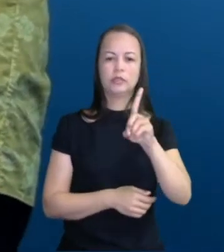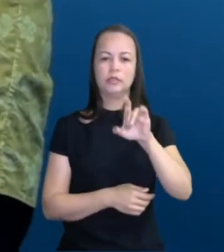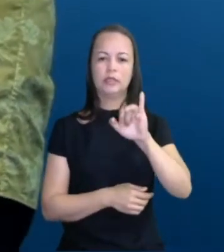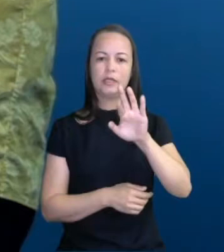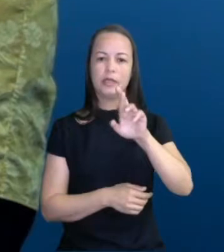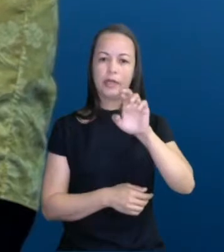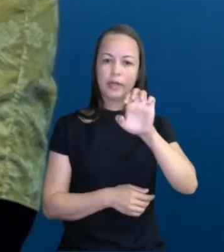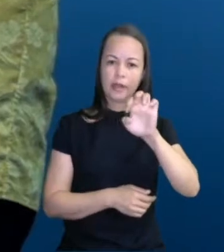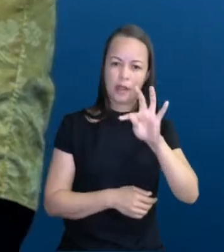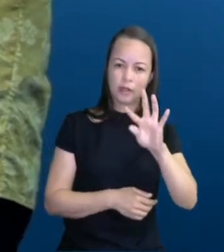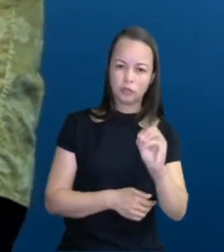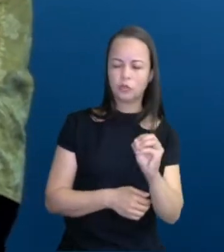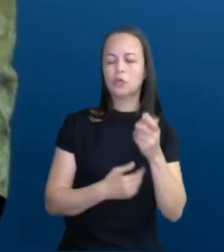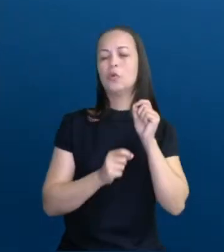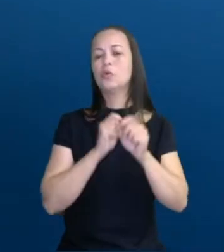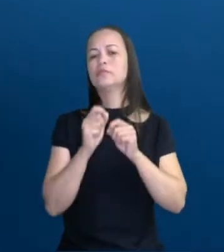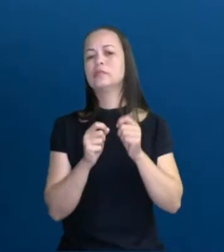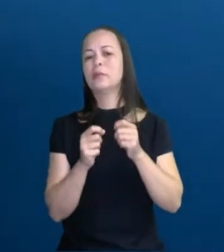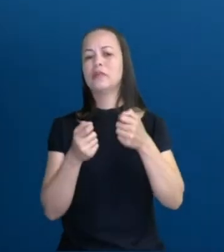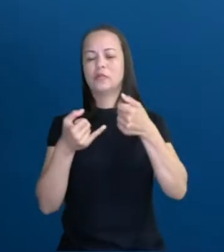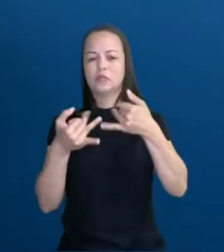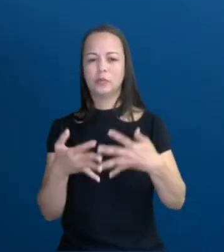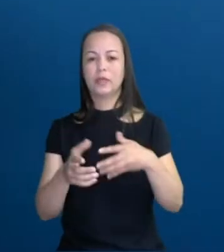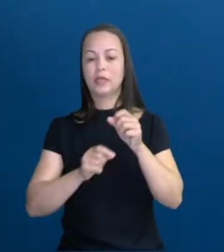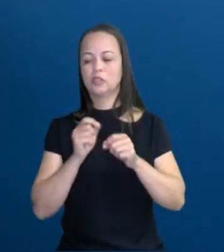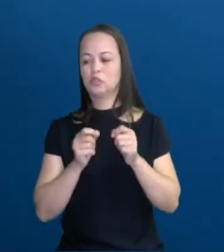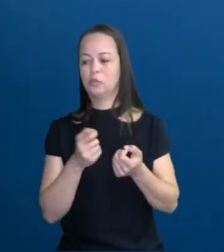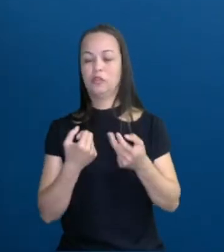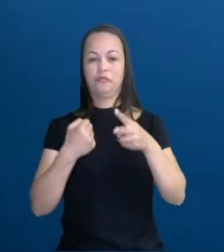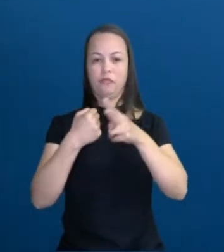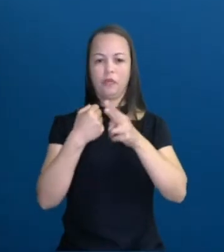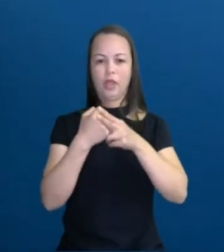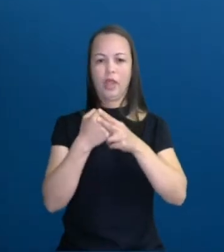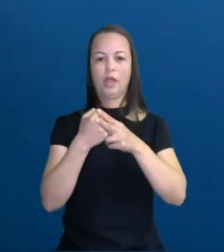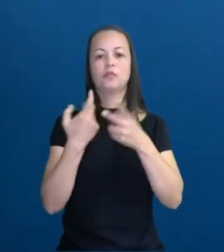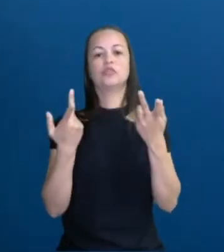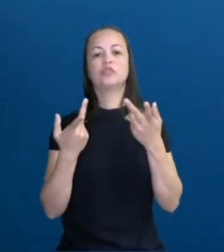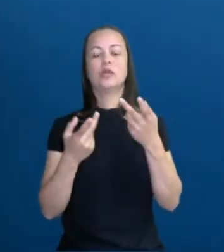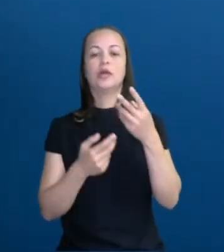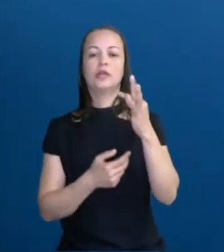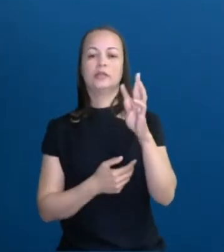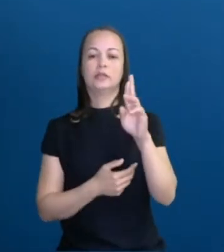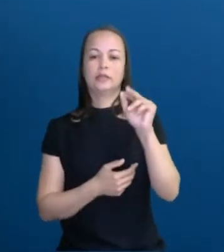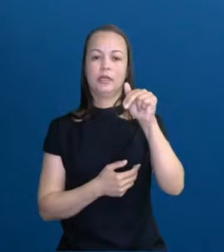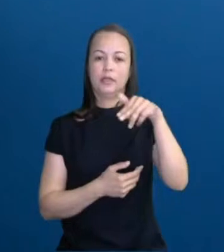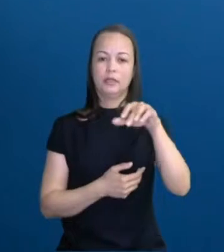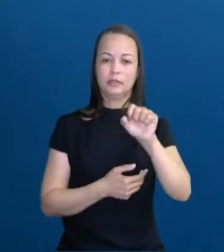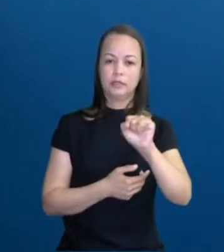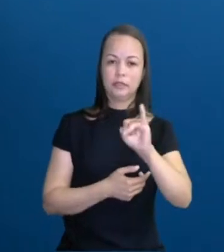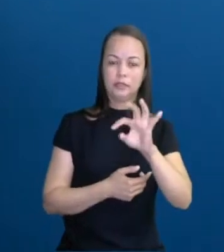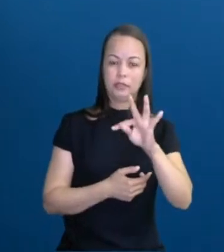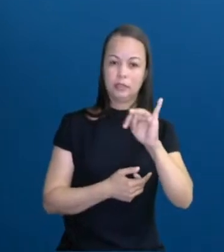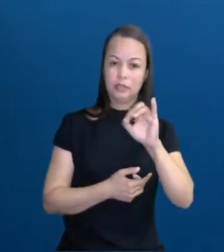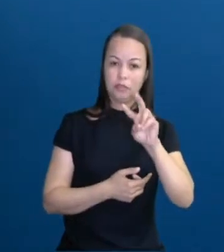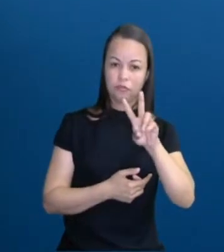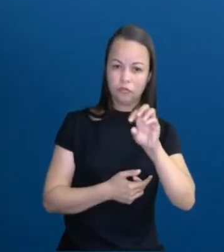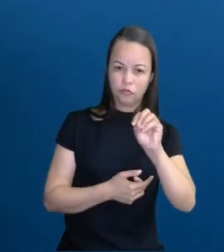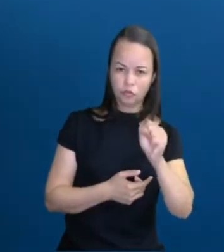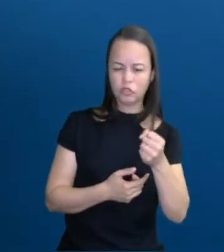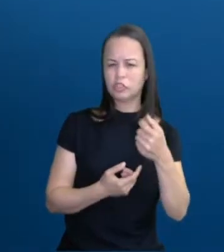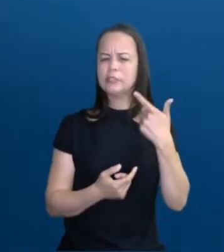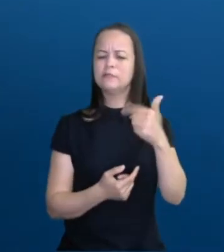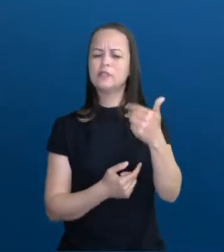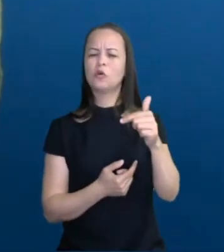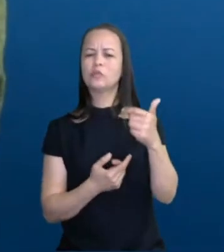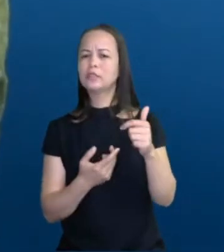transitivos. O que são verbos transitivos? Verbos transitivos são verbos que não possuem sentido completo, ou seja,